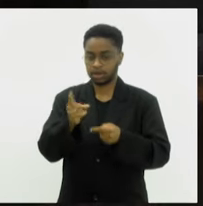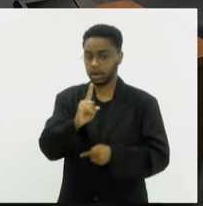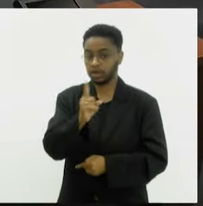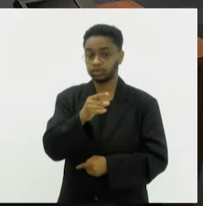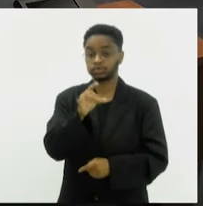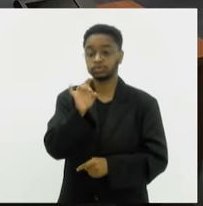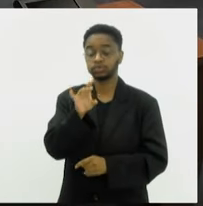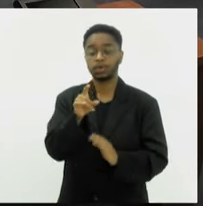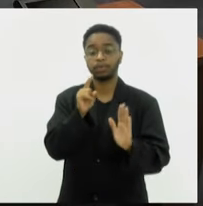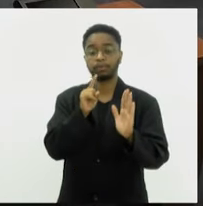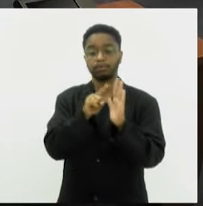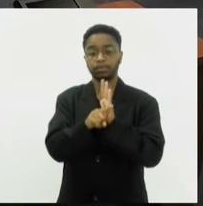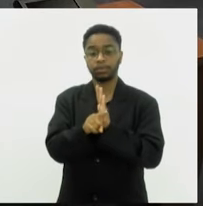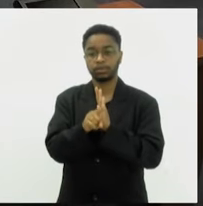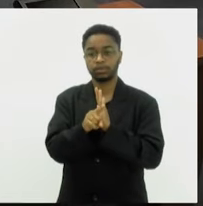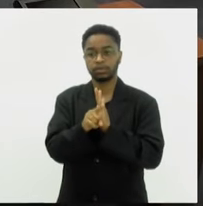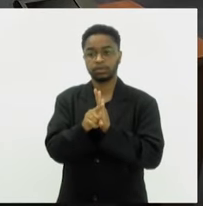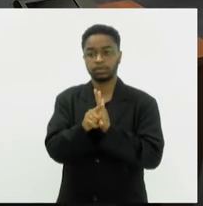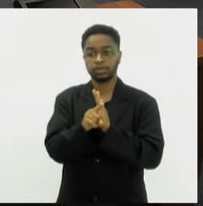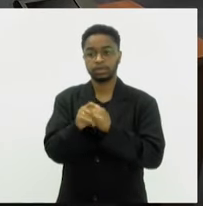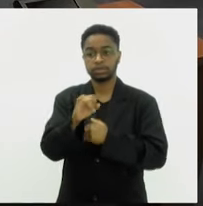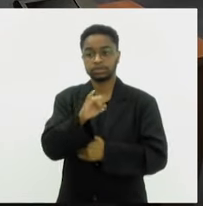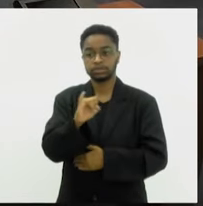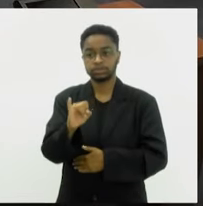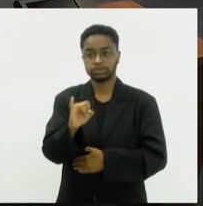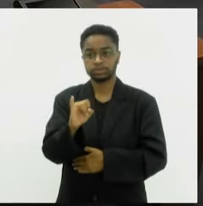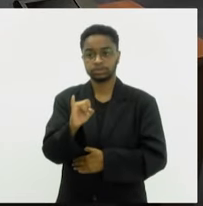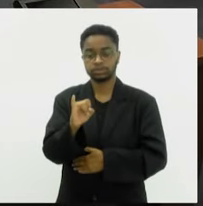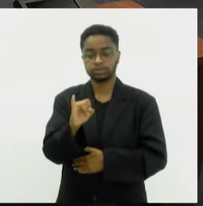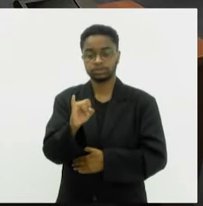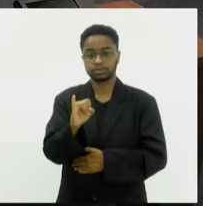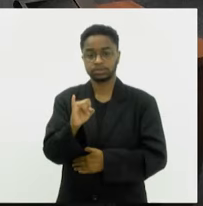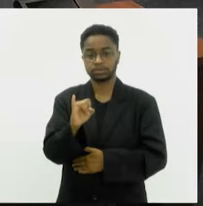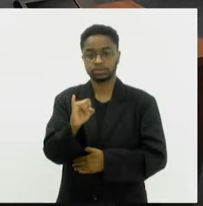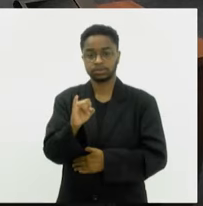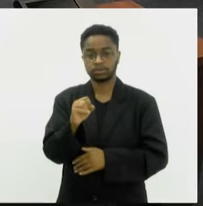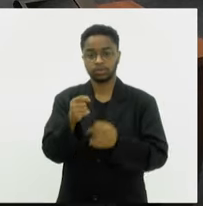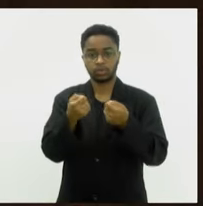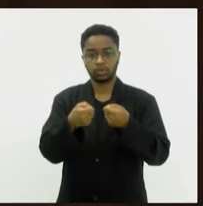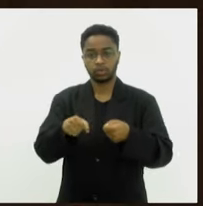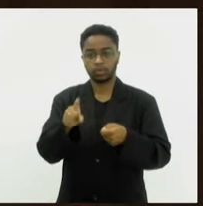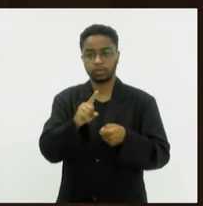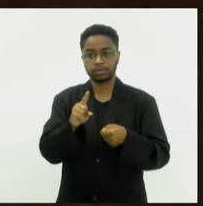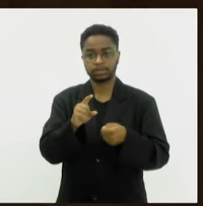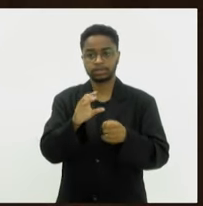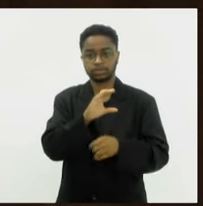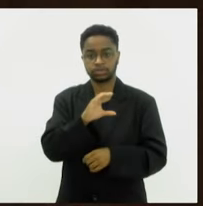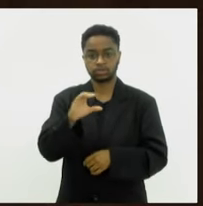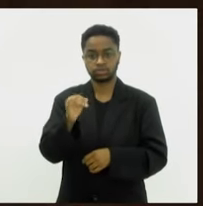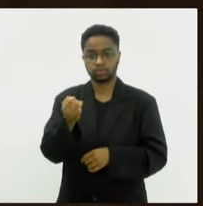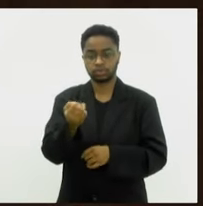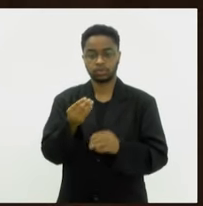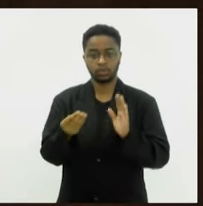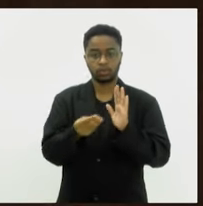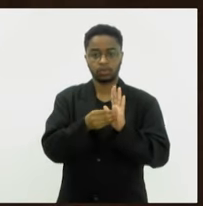Vossa Excelência se não há necessidade da CCJ dar